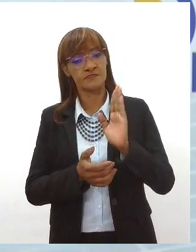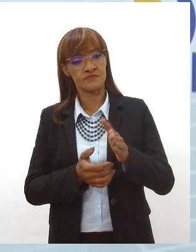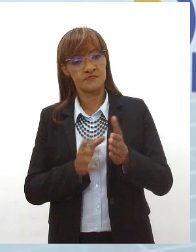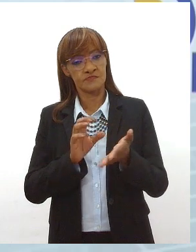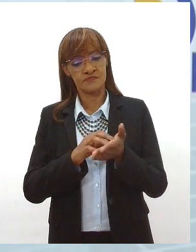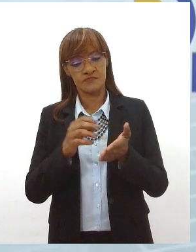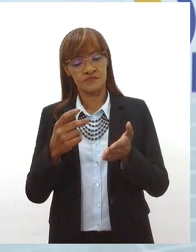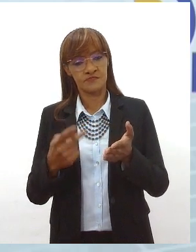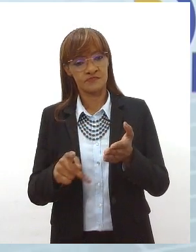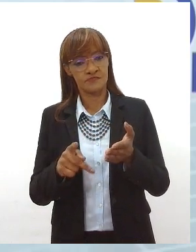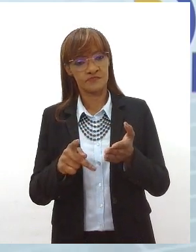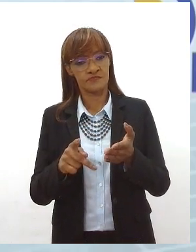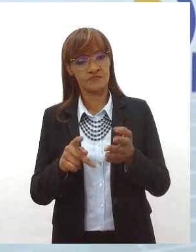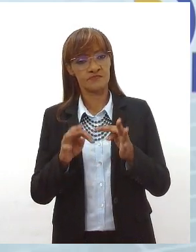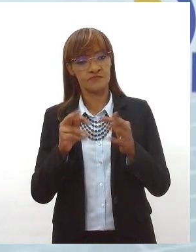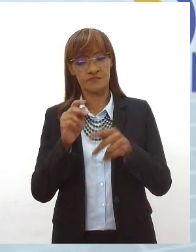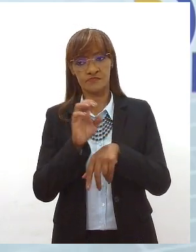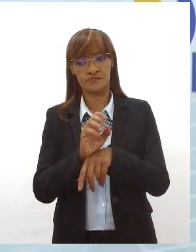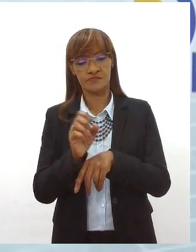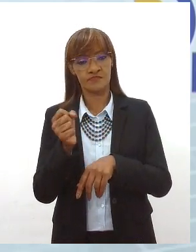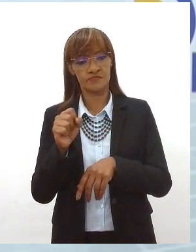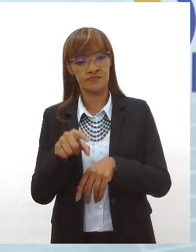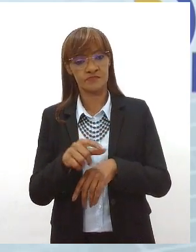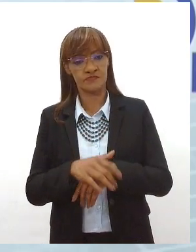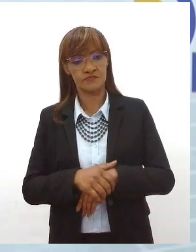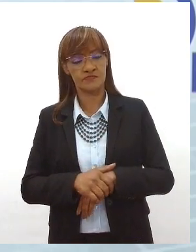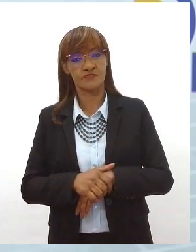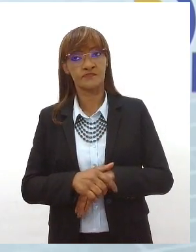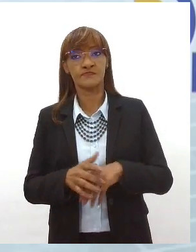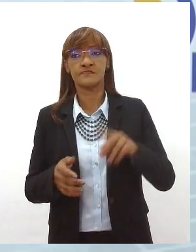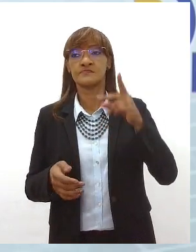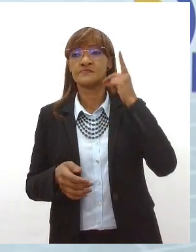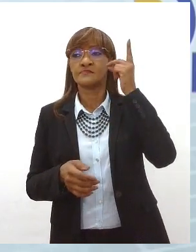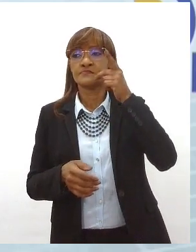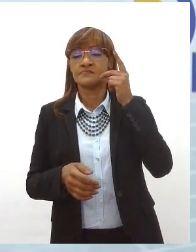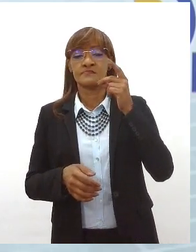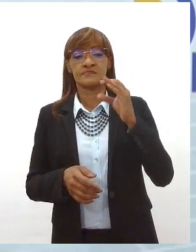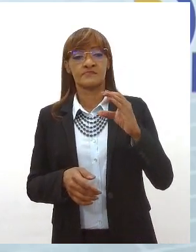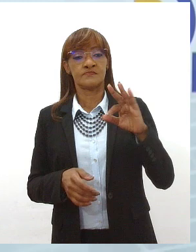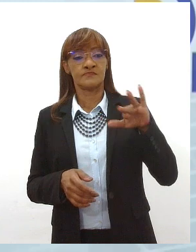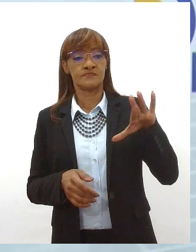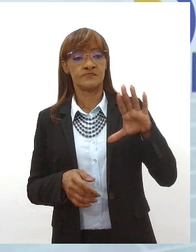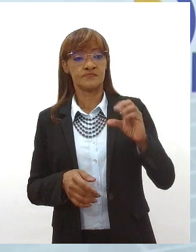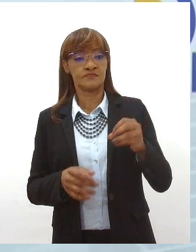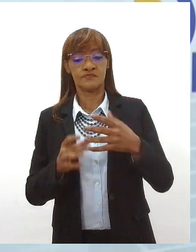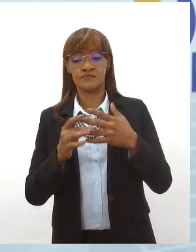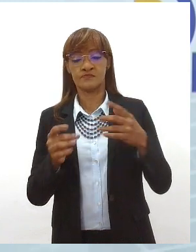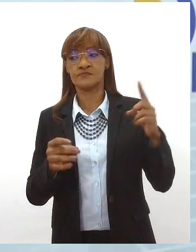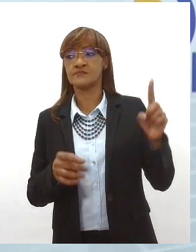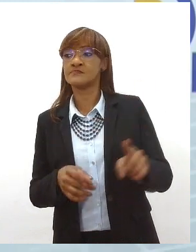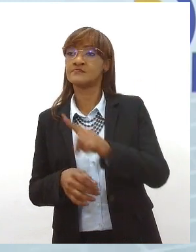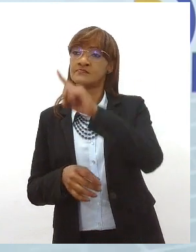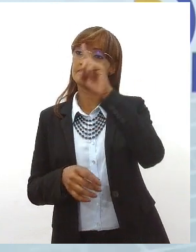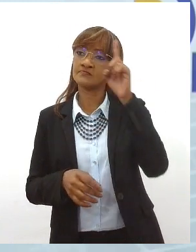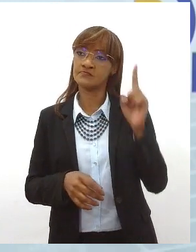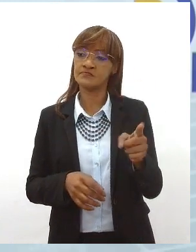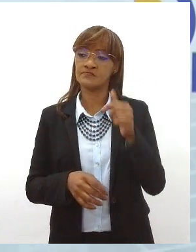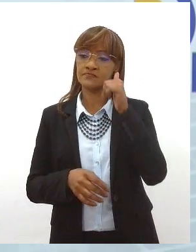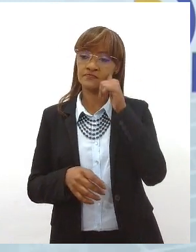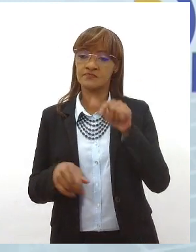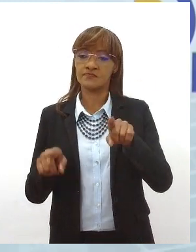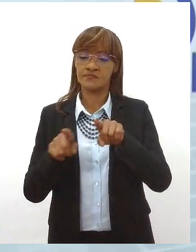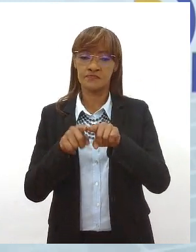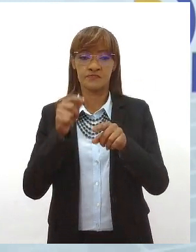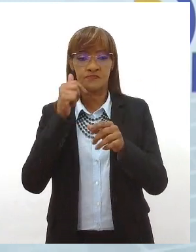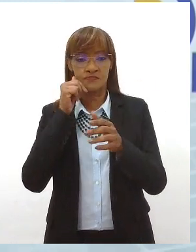estado de Sergipe. O deputado Cristiano Cavalcante destacou o Dia Internacional da Mulher, destacou a sua esposa, a Silvane Mamilac,